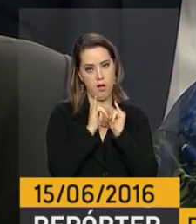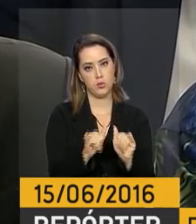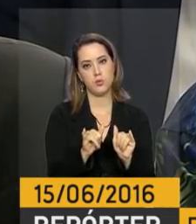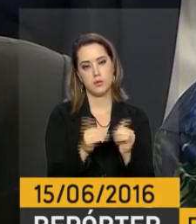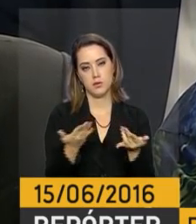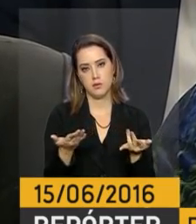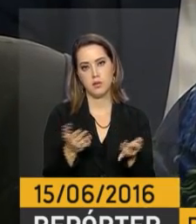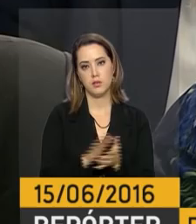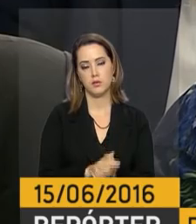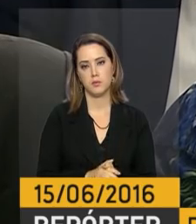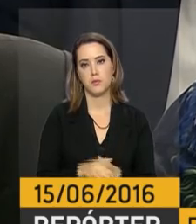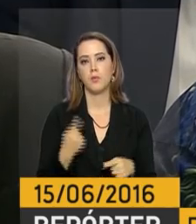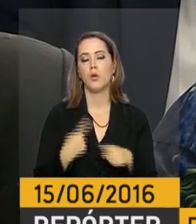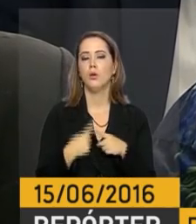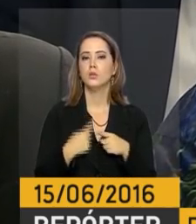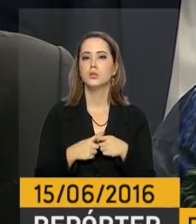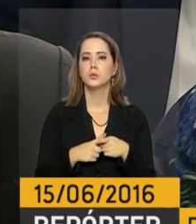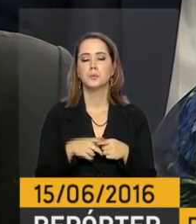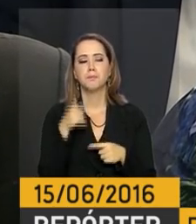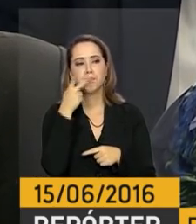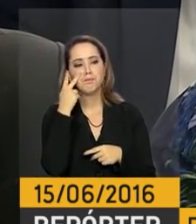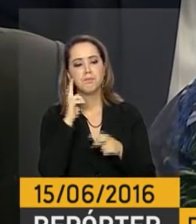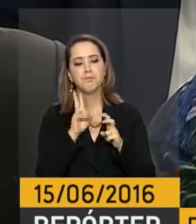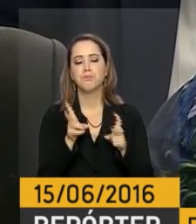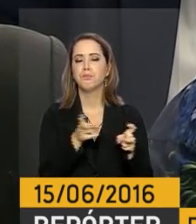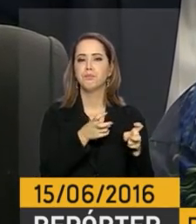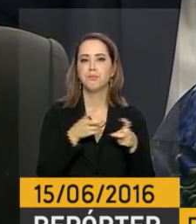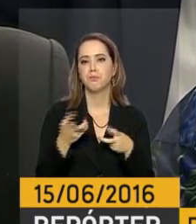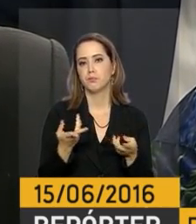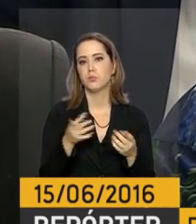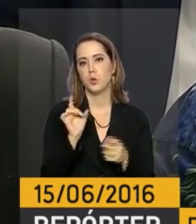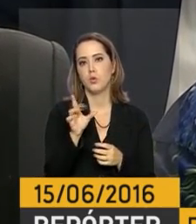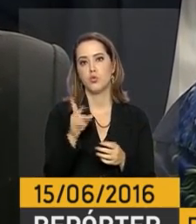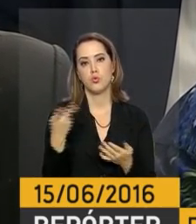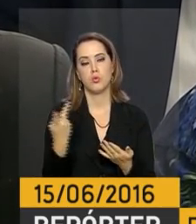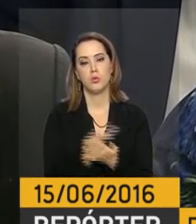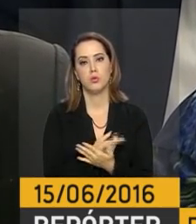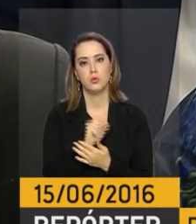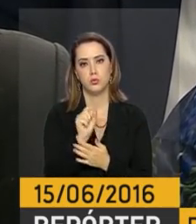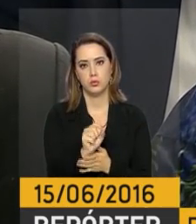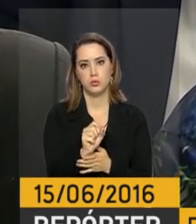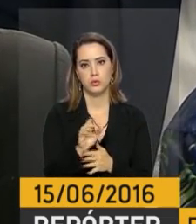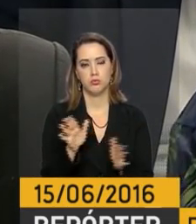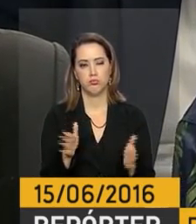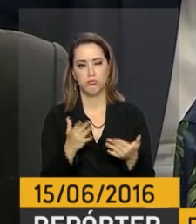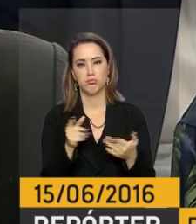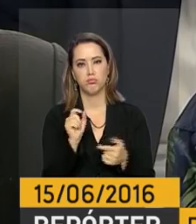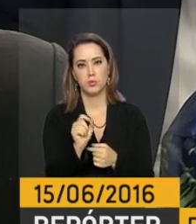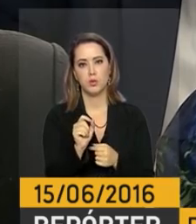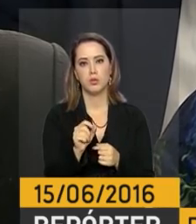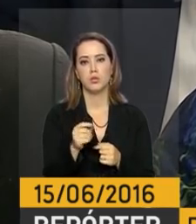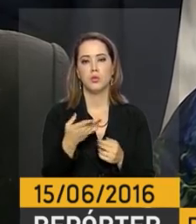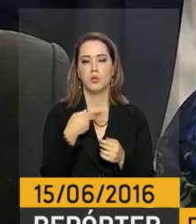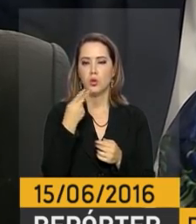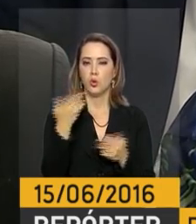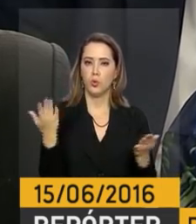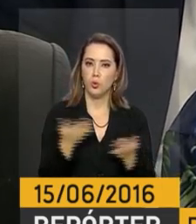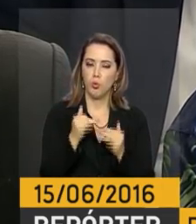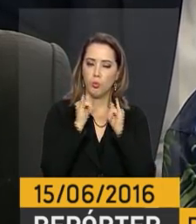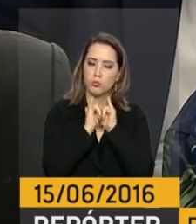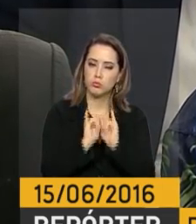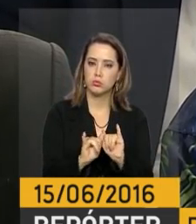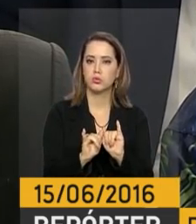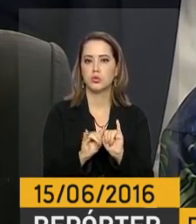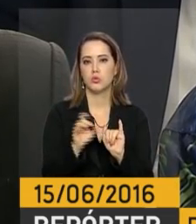Isso porque eh os analistas acreditam que só com essas medidas que o senhor anunciou de gastos e saúde,